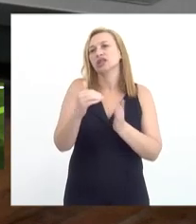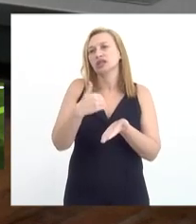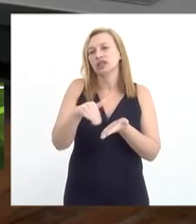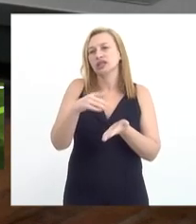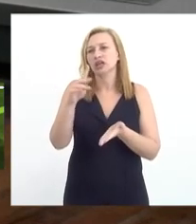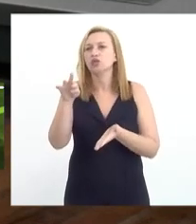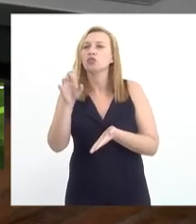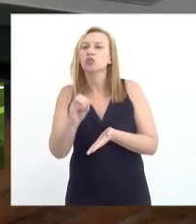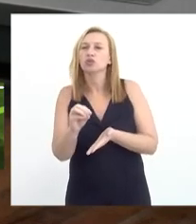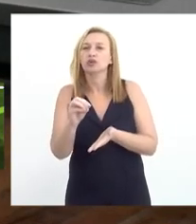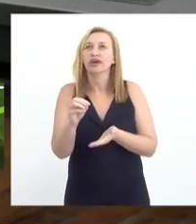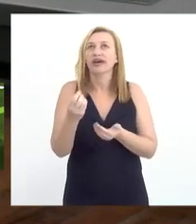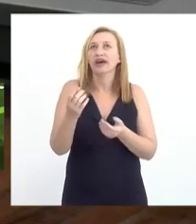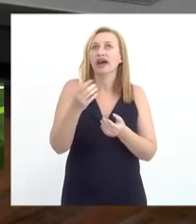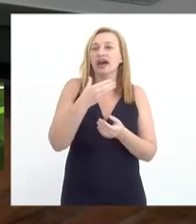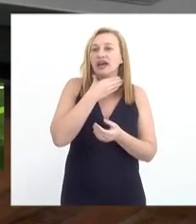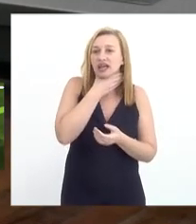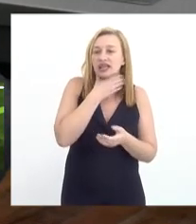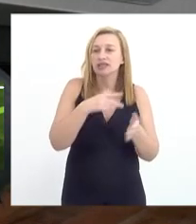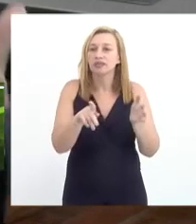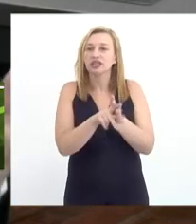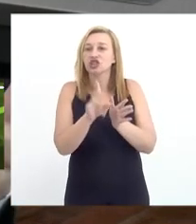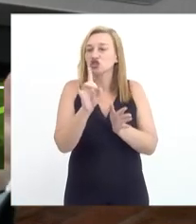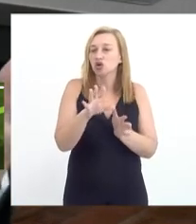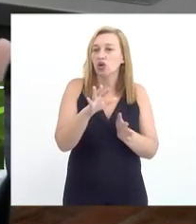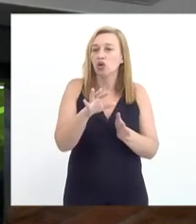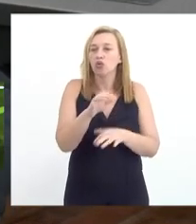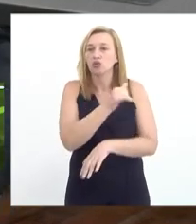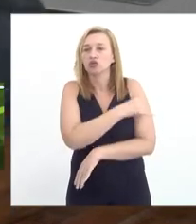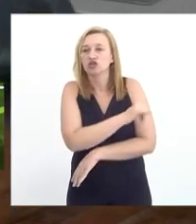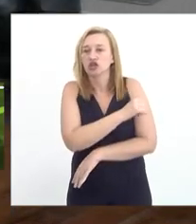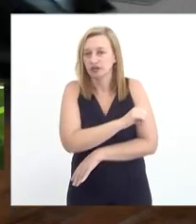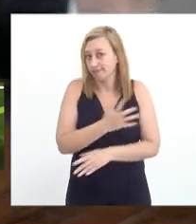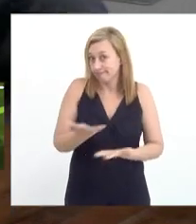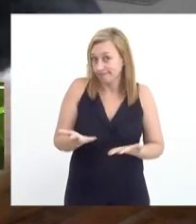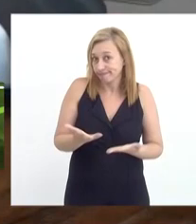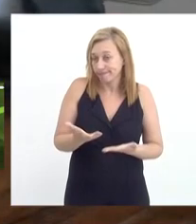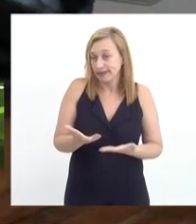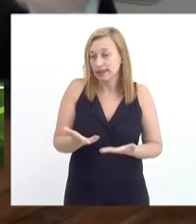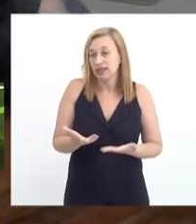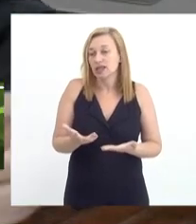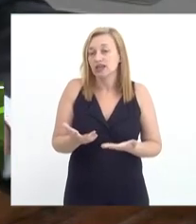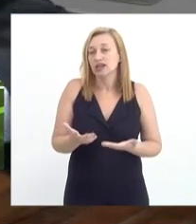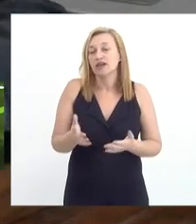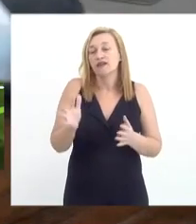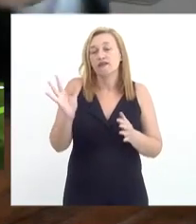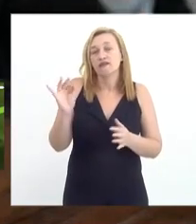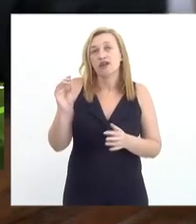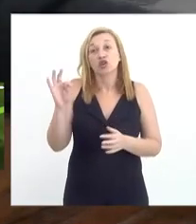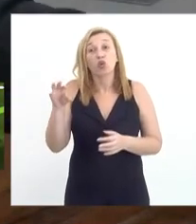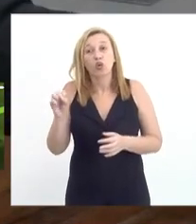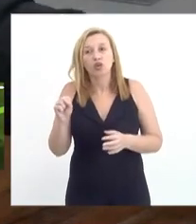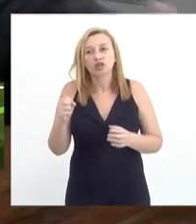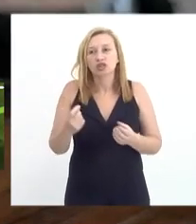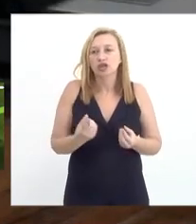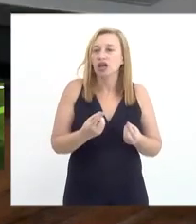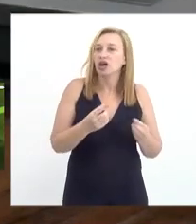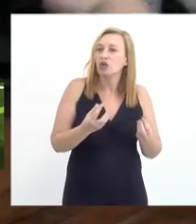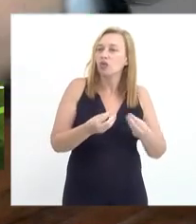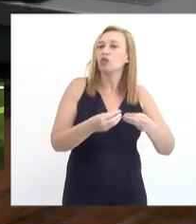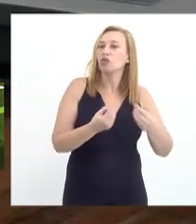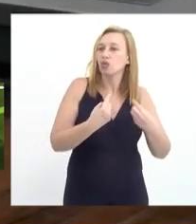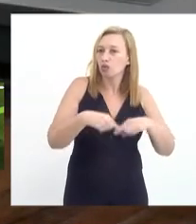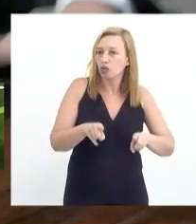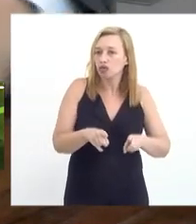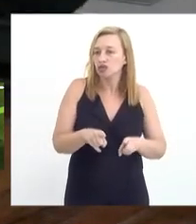Fosse uma crise Do Rio de Janeiro E não no Rio de Janeiro Ou seja Há fatores Que interferem Nessa crise Que provém